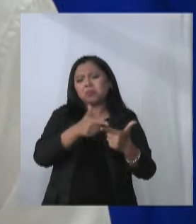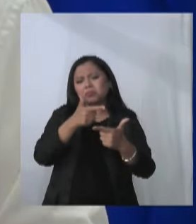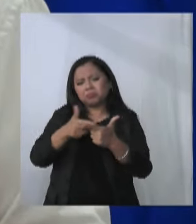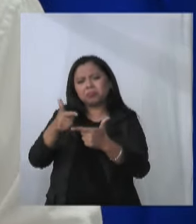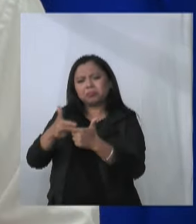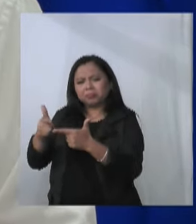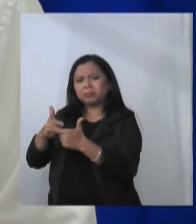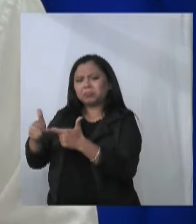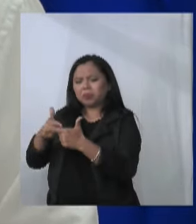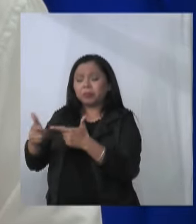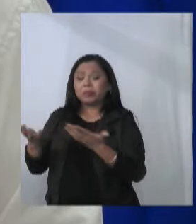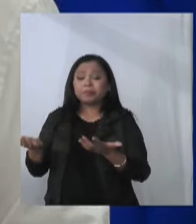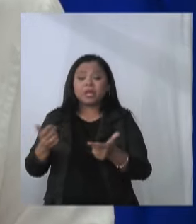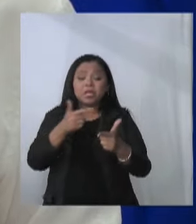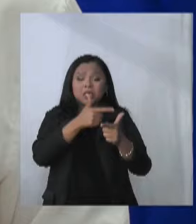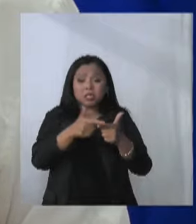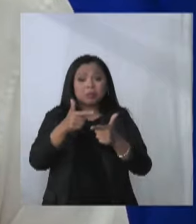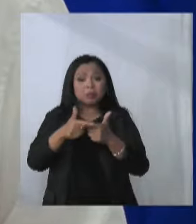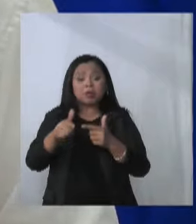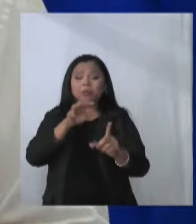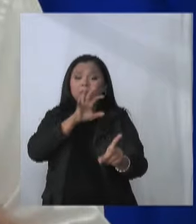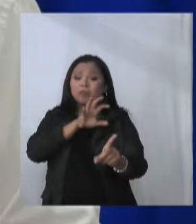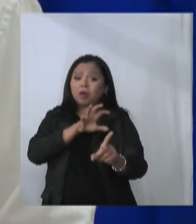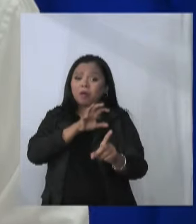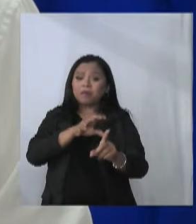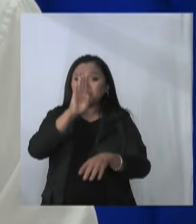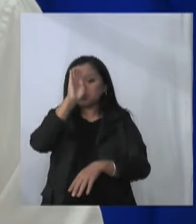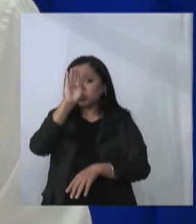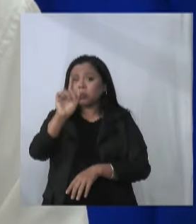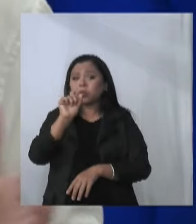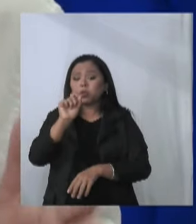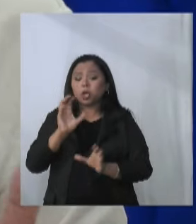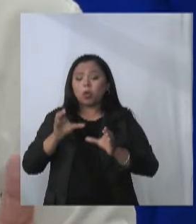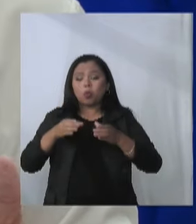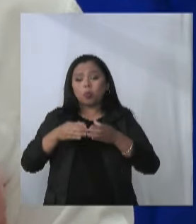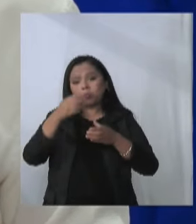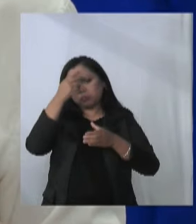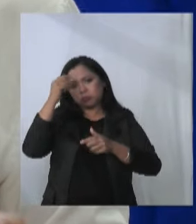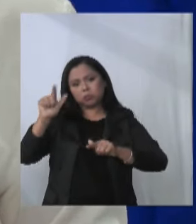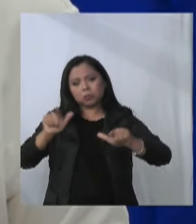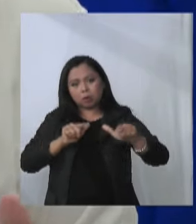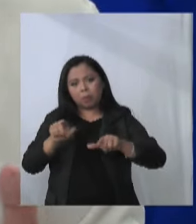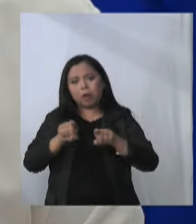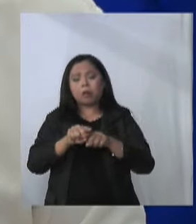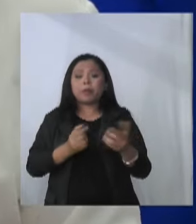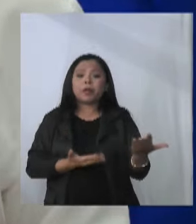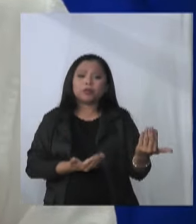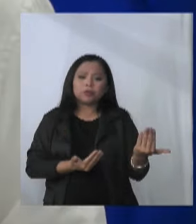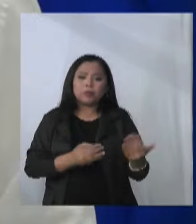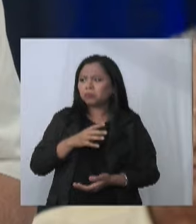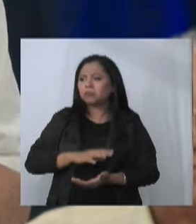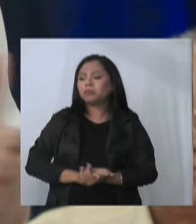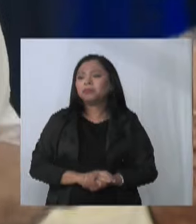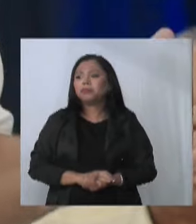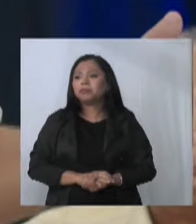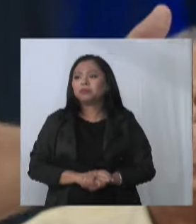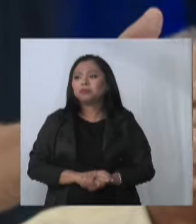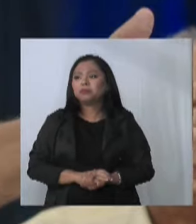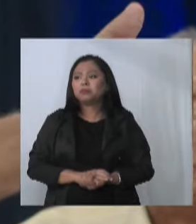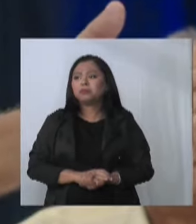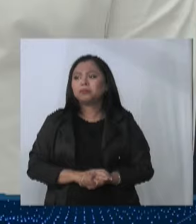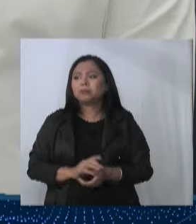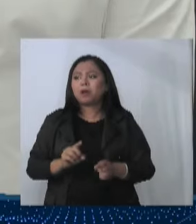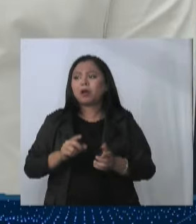problemas, e esses problemas afetam, sobretudo, a classe trabalhadora e a juventude, principalmente da periferia. Porque, na